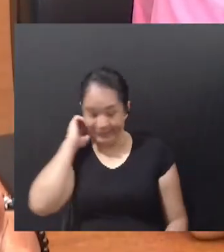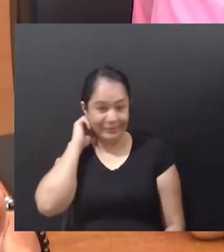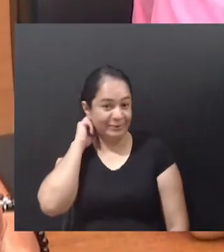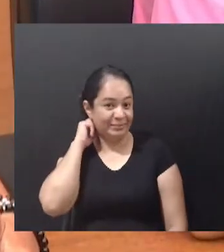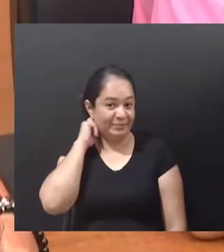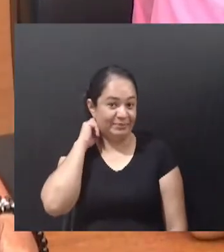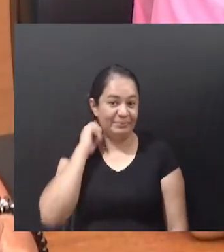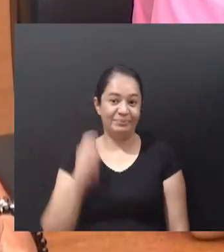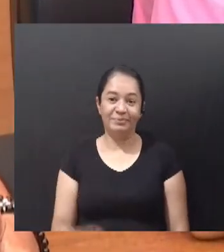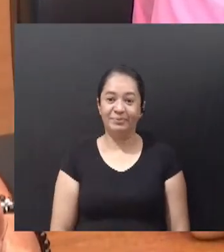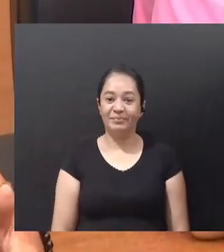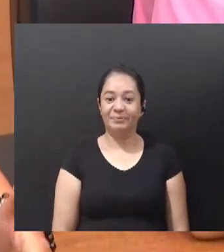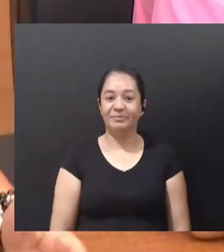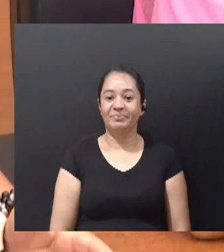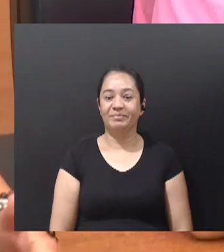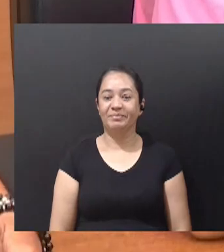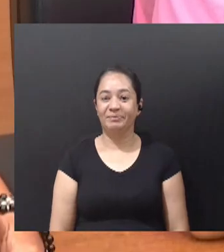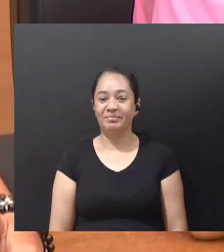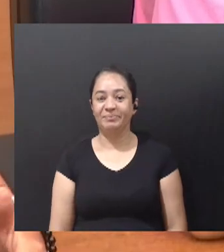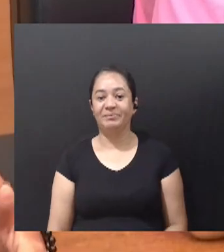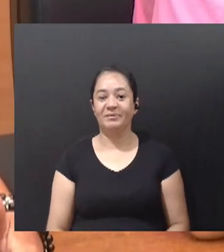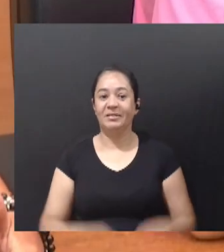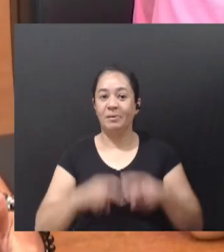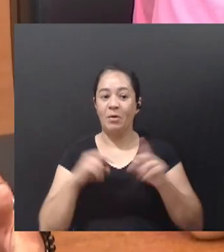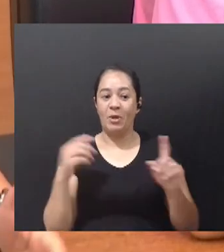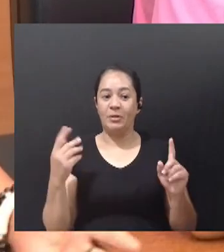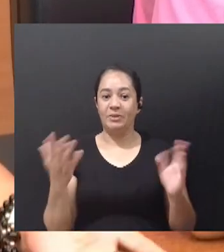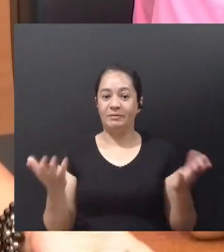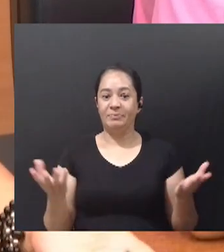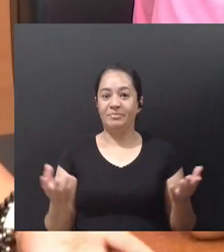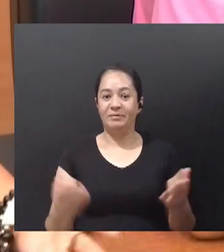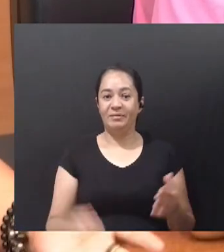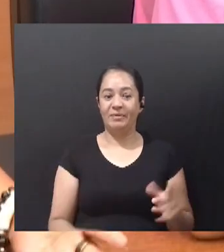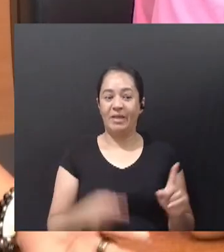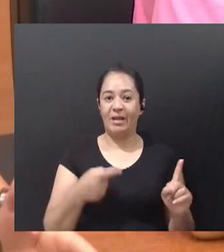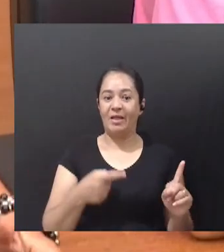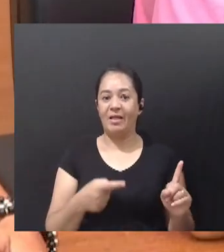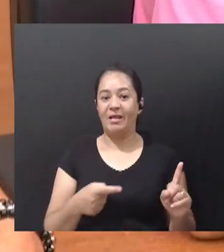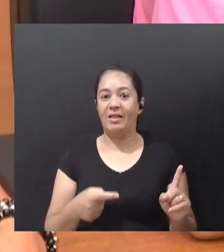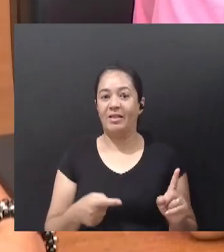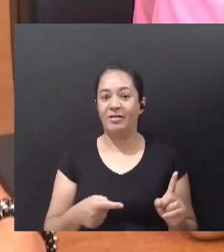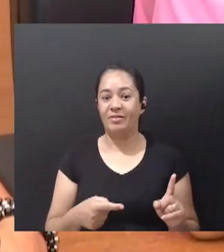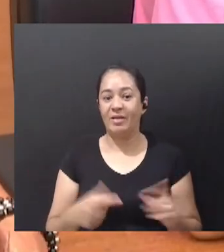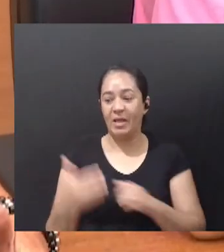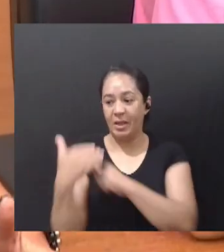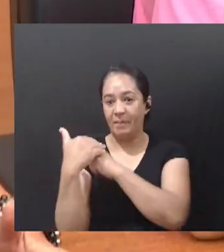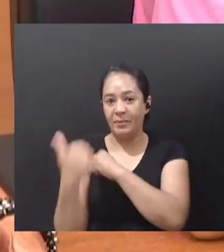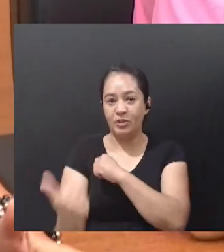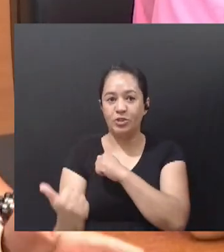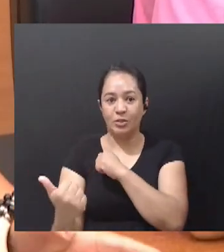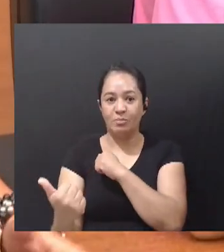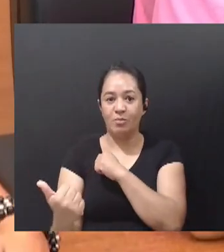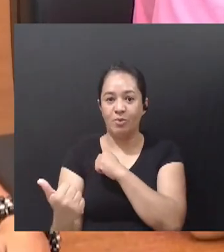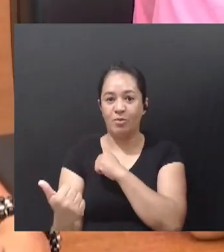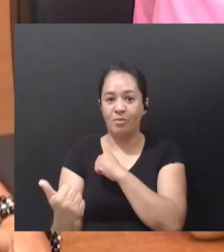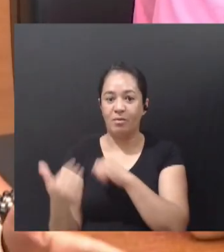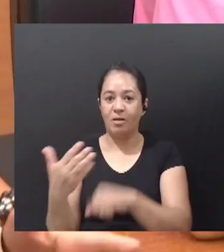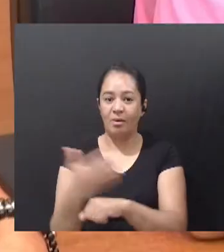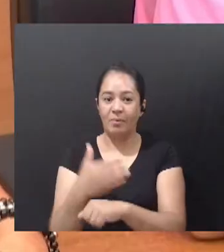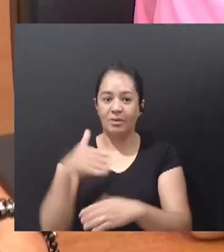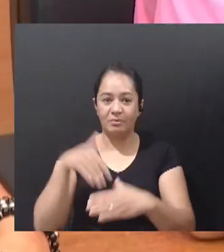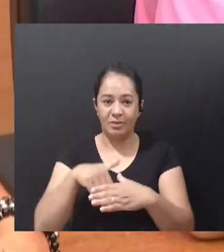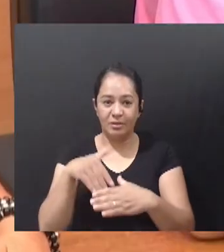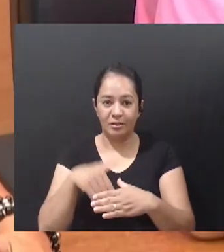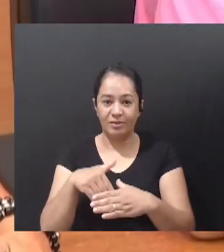E por conta disso, ela até me chamou para participar da votação, né, da